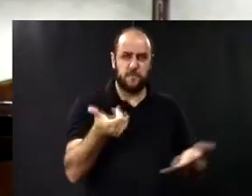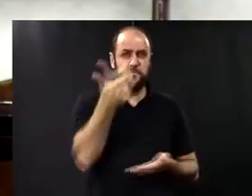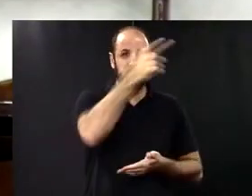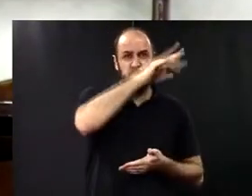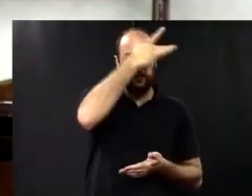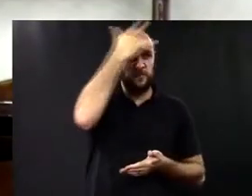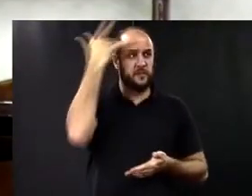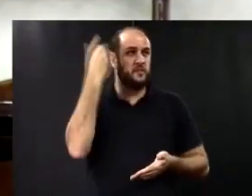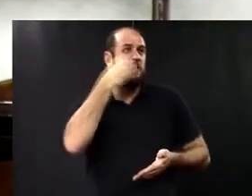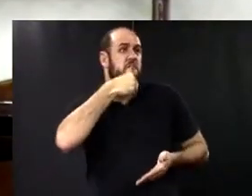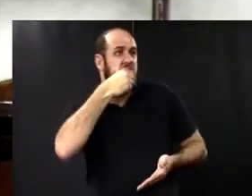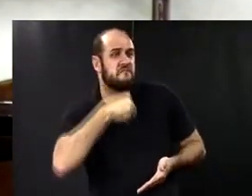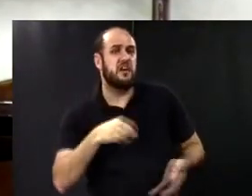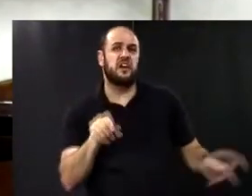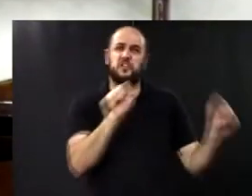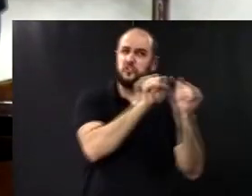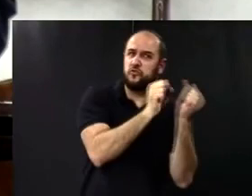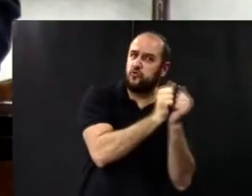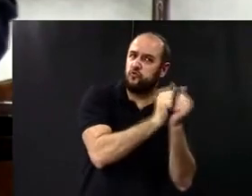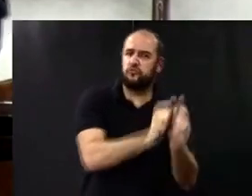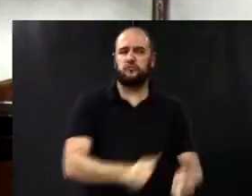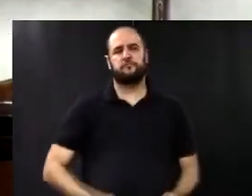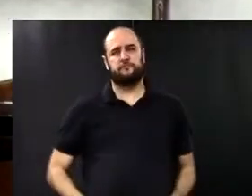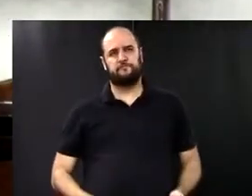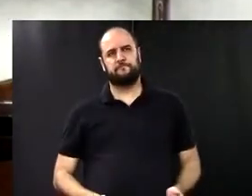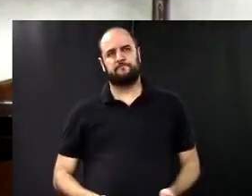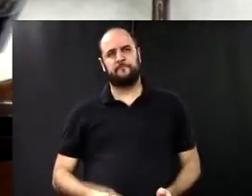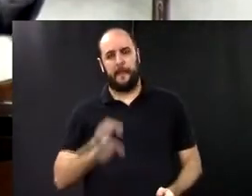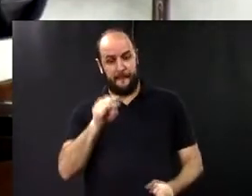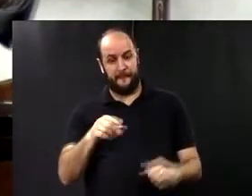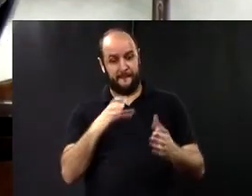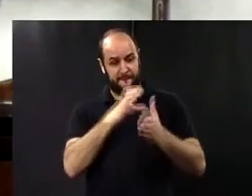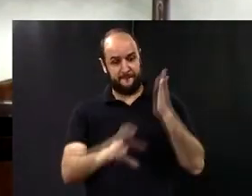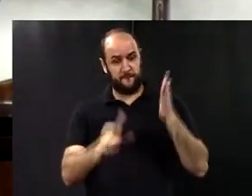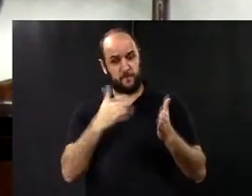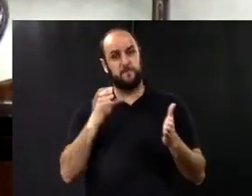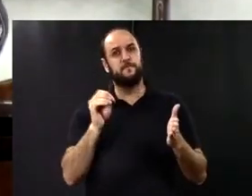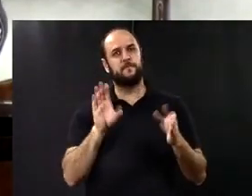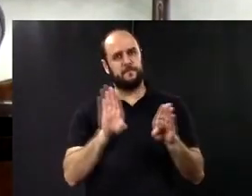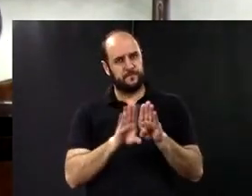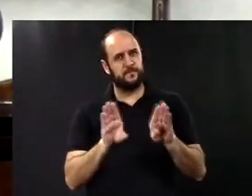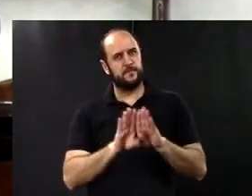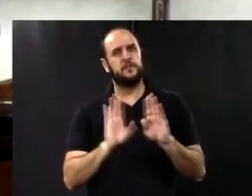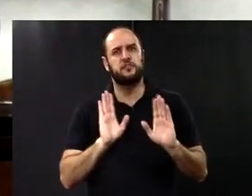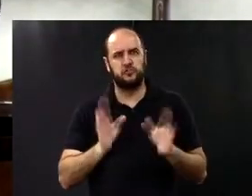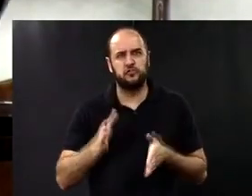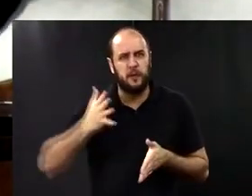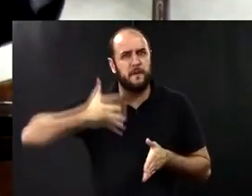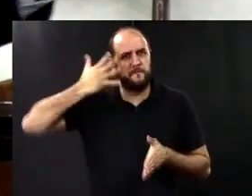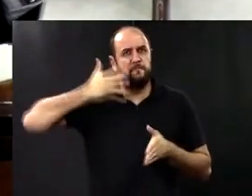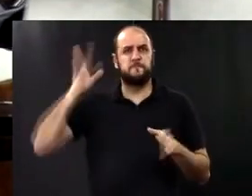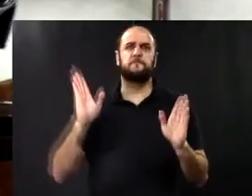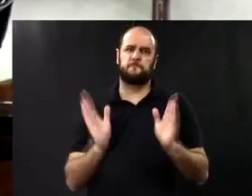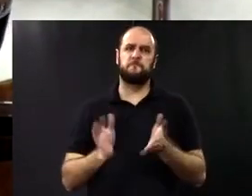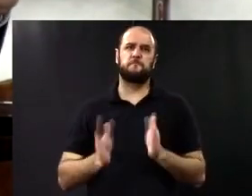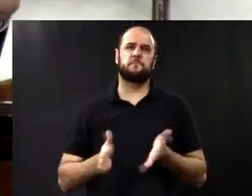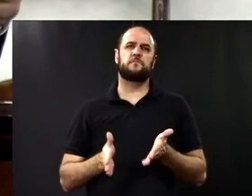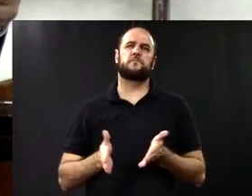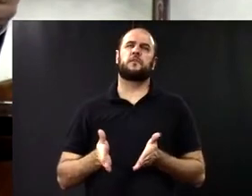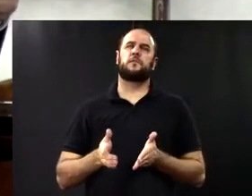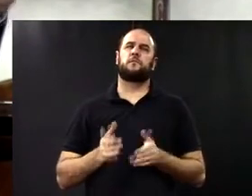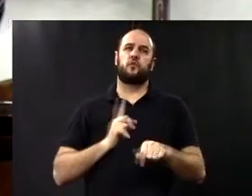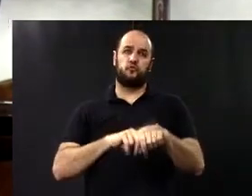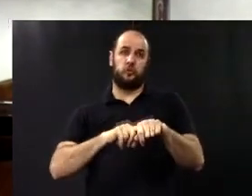mais fracos. E aqui mesmo no capítulo 10, nós já também expomos esse texto em um outro